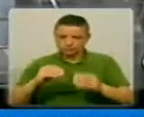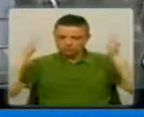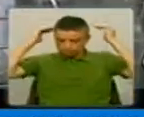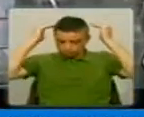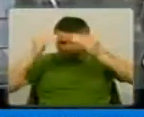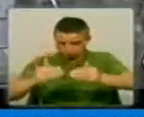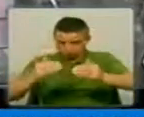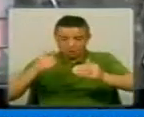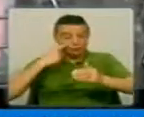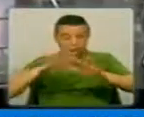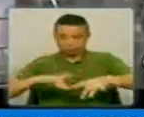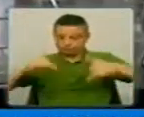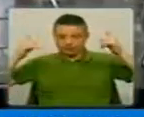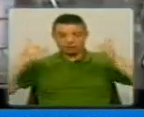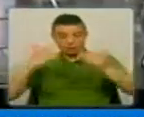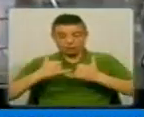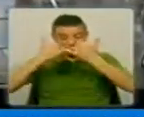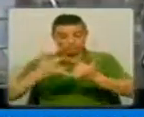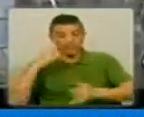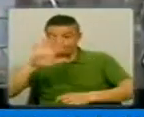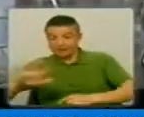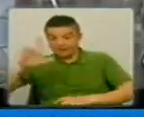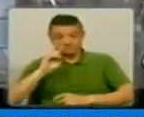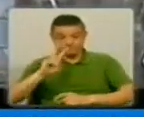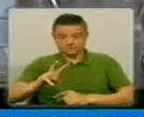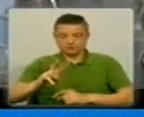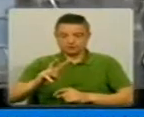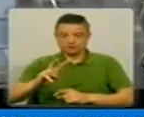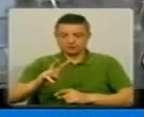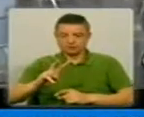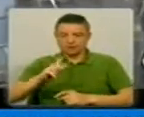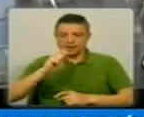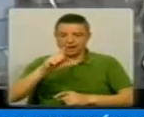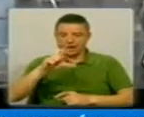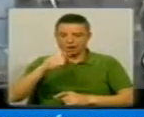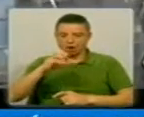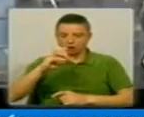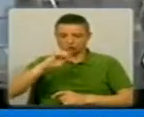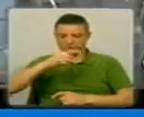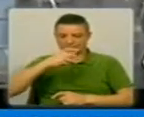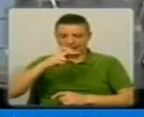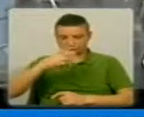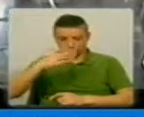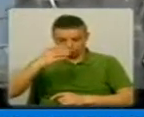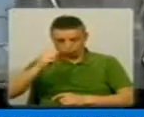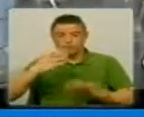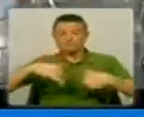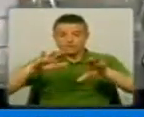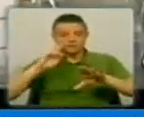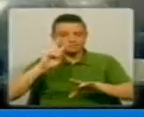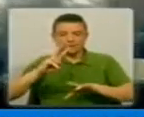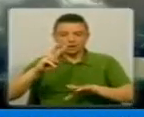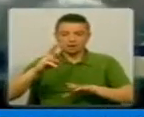vários espelhos, que nós vamos ver nas imagens a seguir, os espelhos chamados heliostatos, que basicamente captam a energia